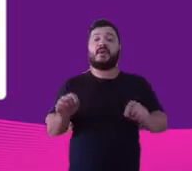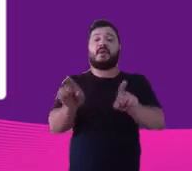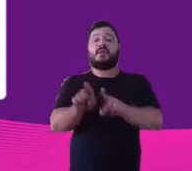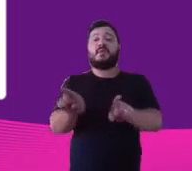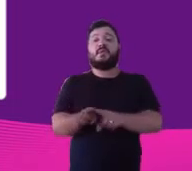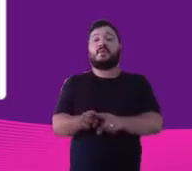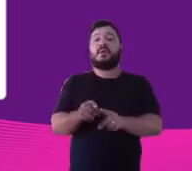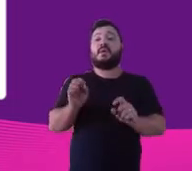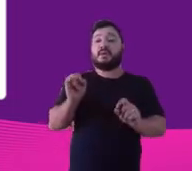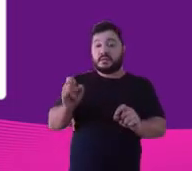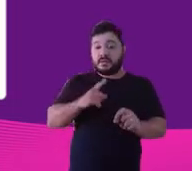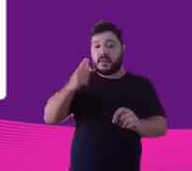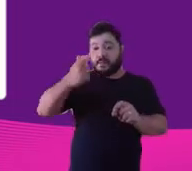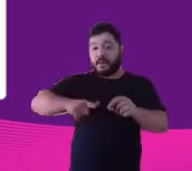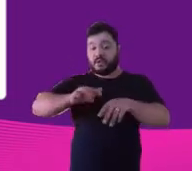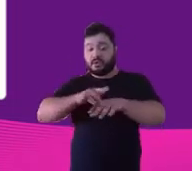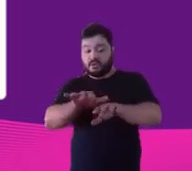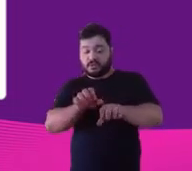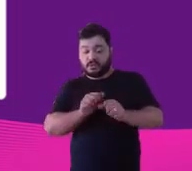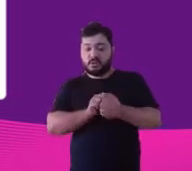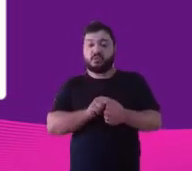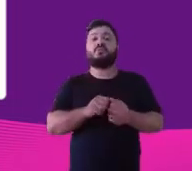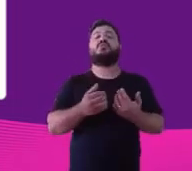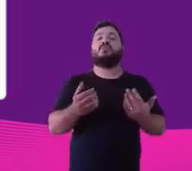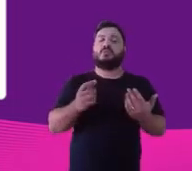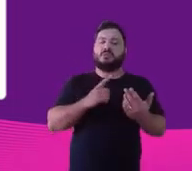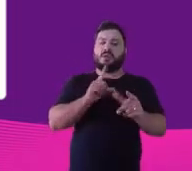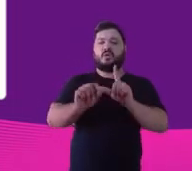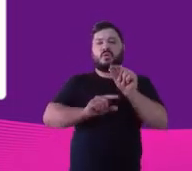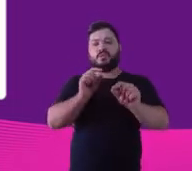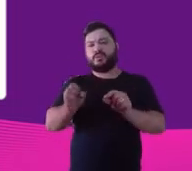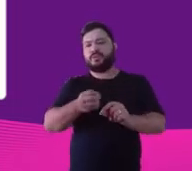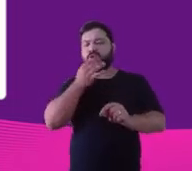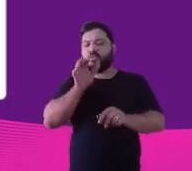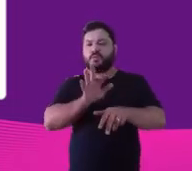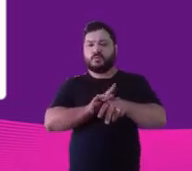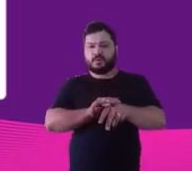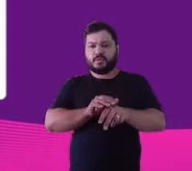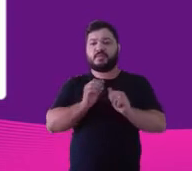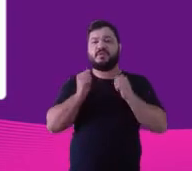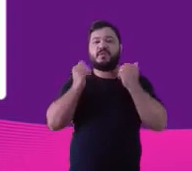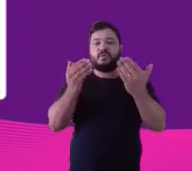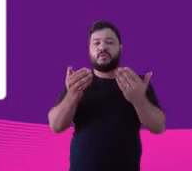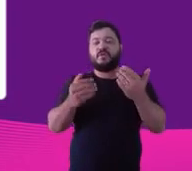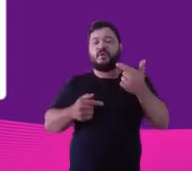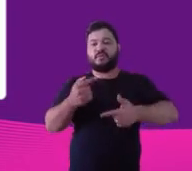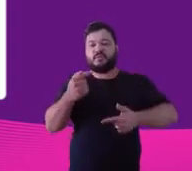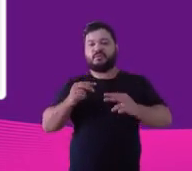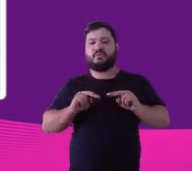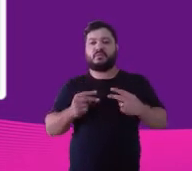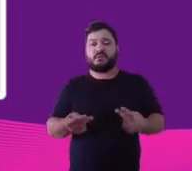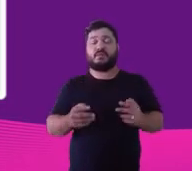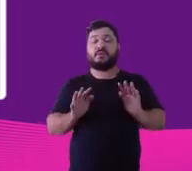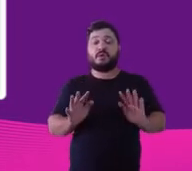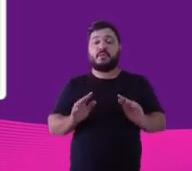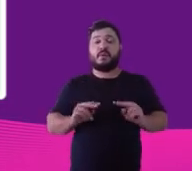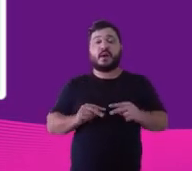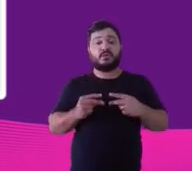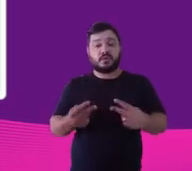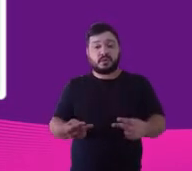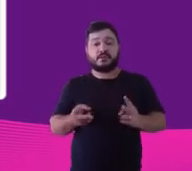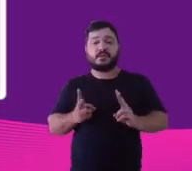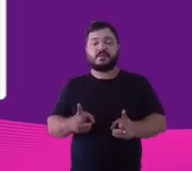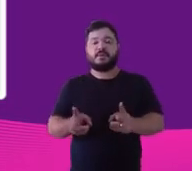presença de comorbidades felizmente a gente tem opções boas para os pacientes fora do cenário transplante Mais Um transplante